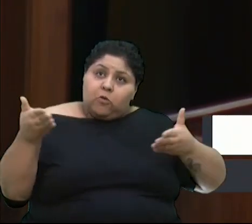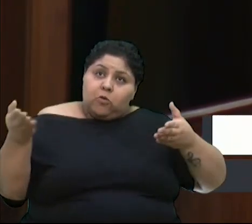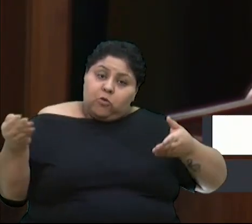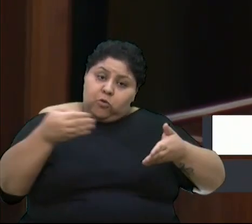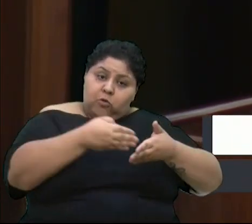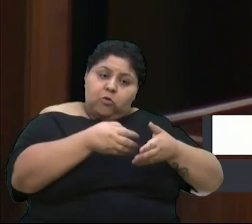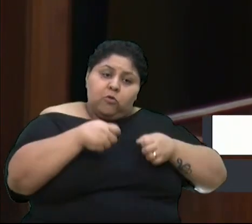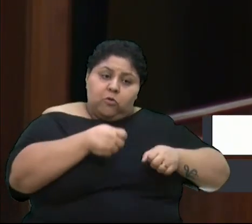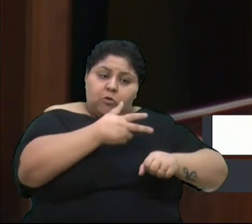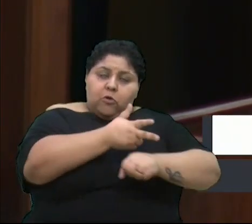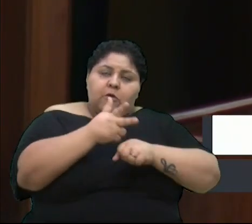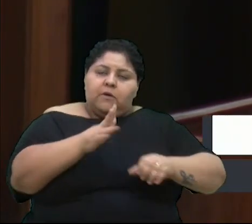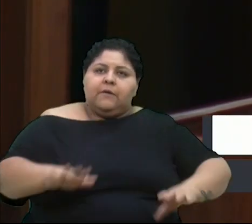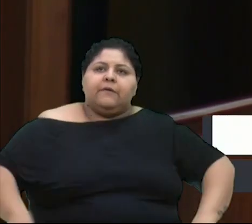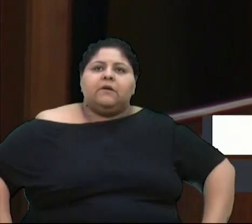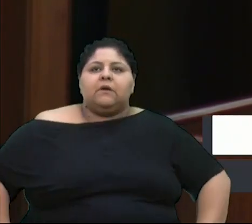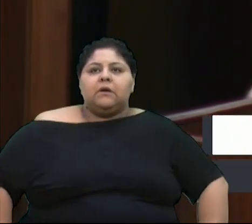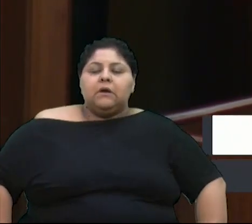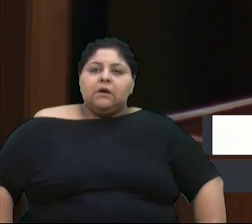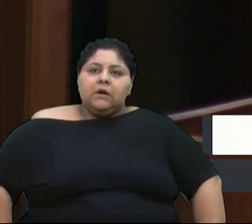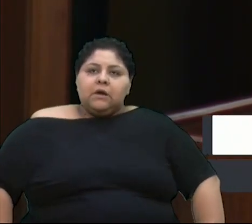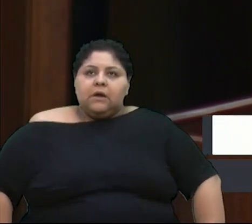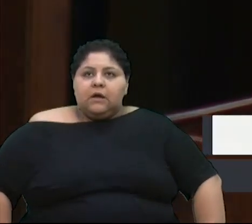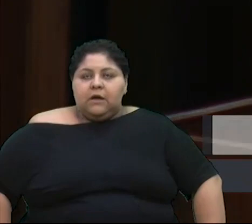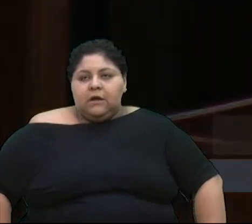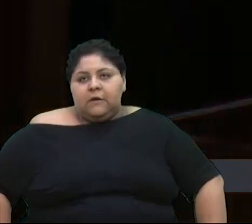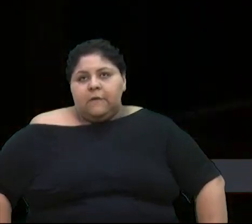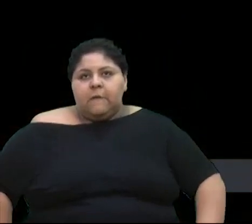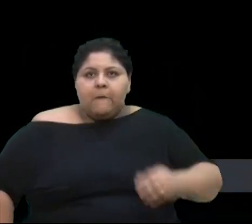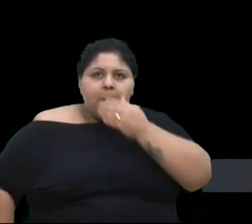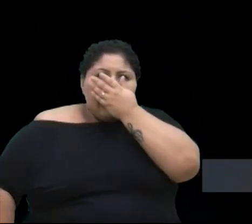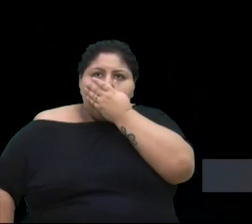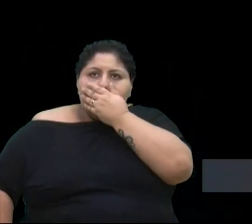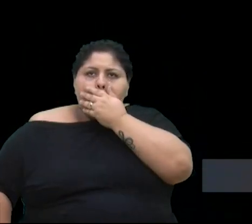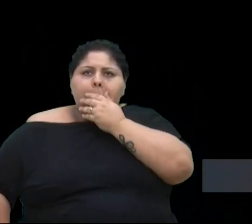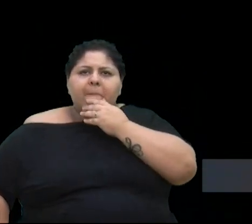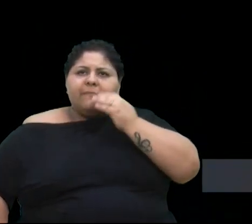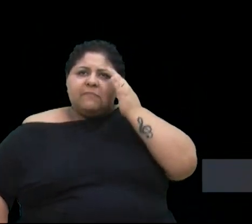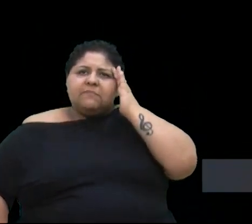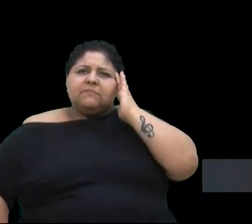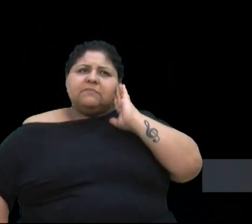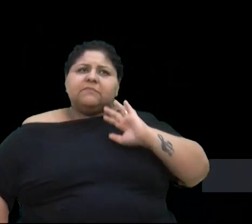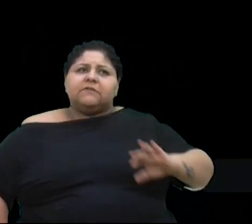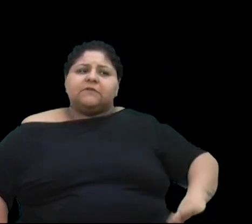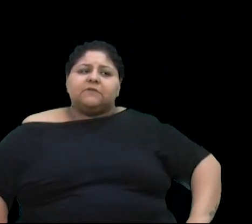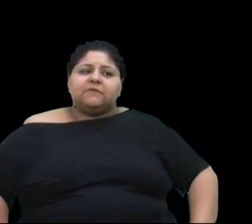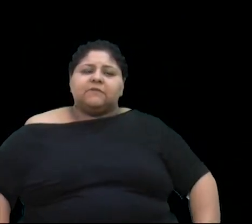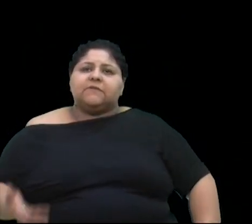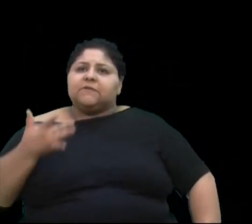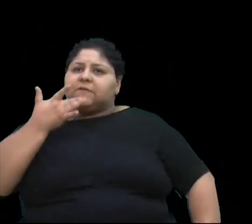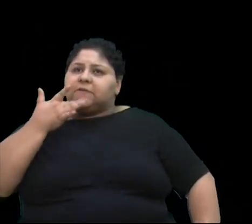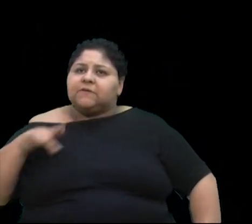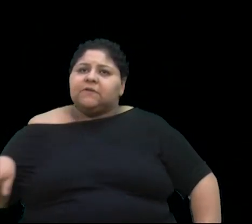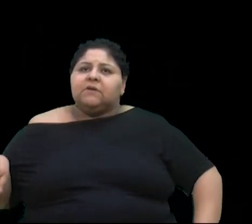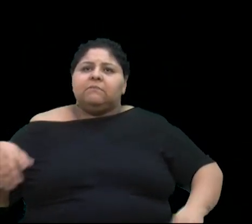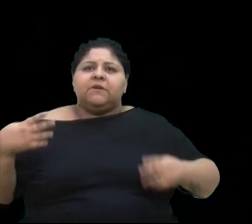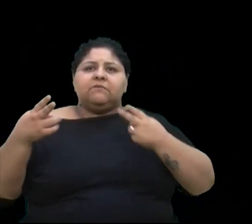botar o vídeo aí, Fernando. Olha o vídeo para quem não consegue enxergar as crianças presas,